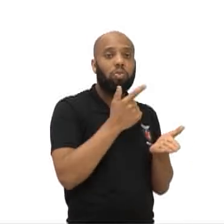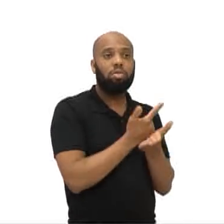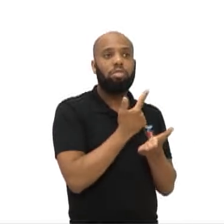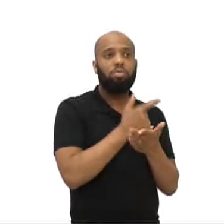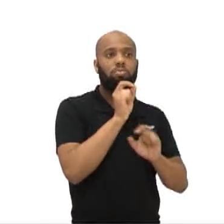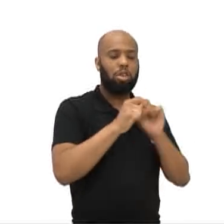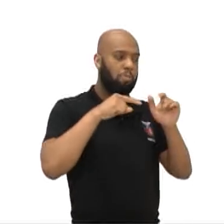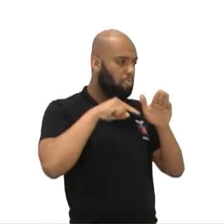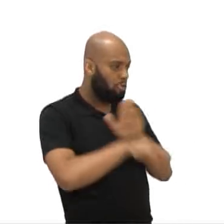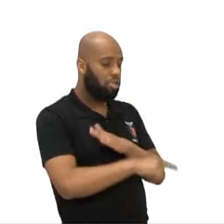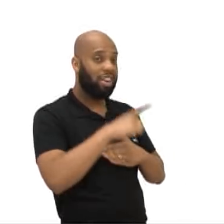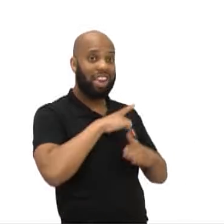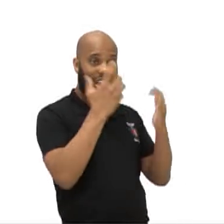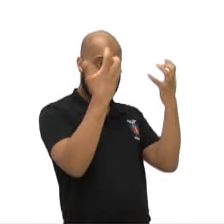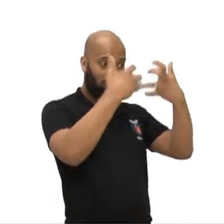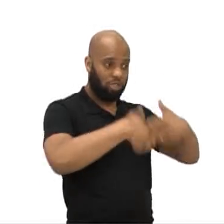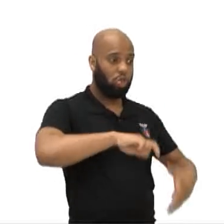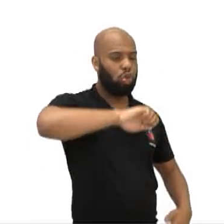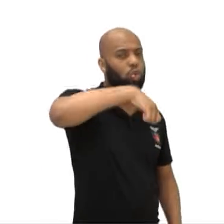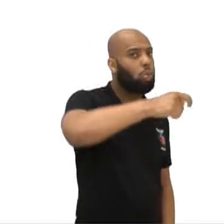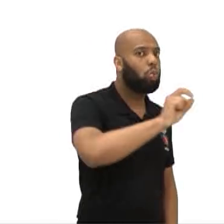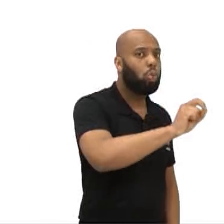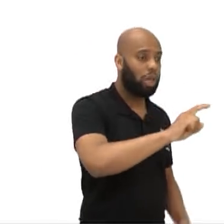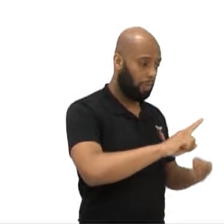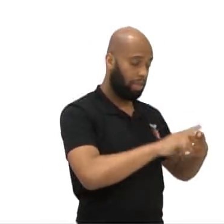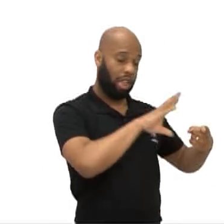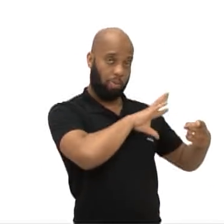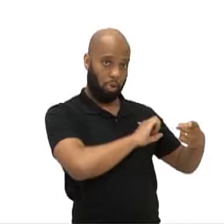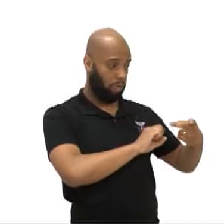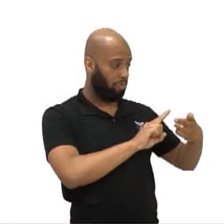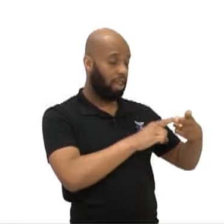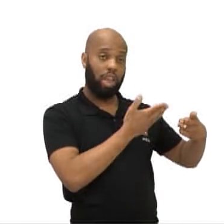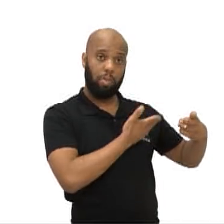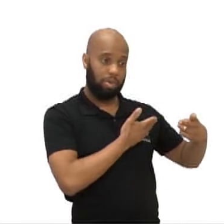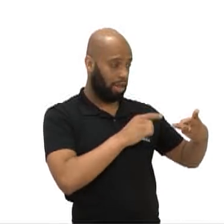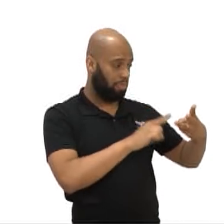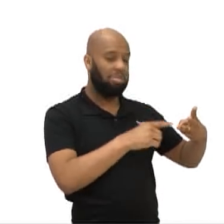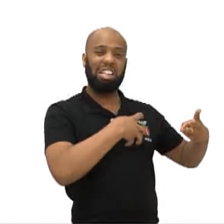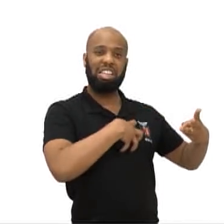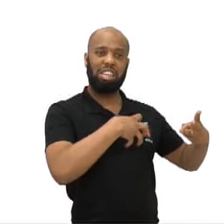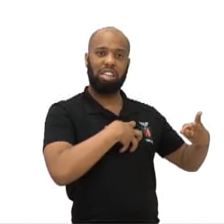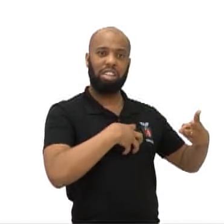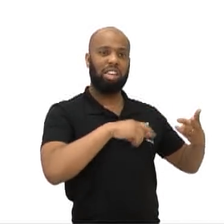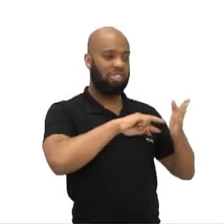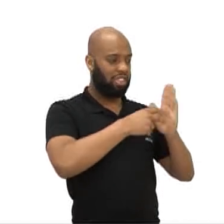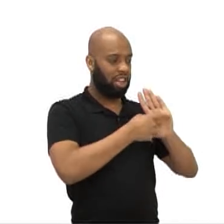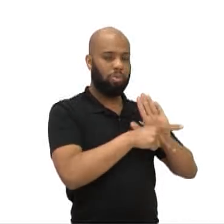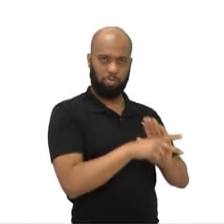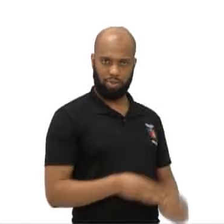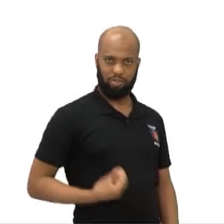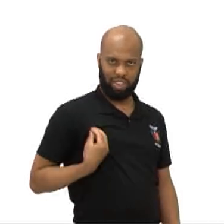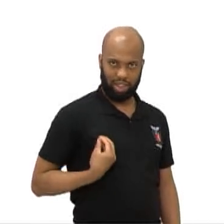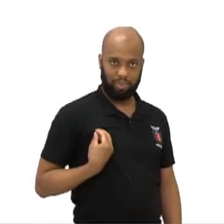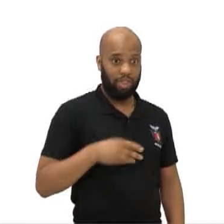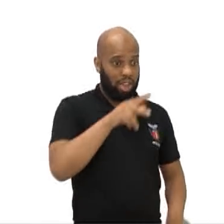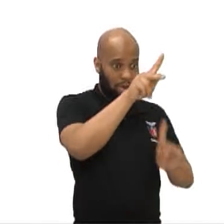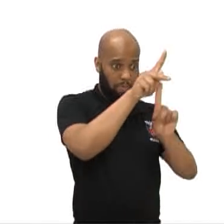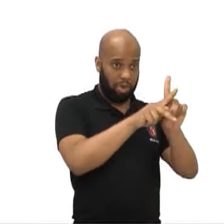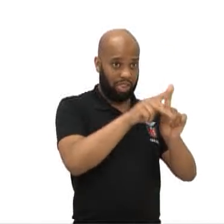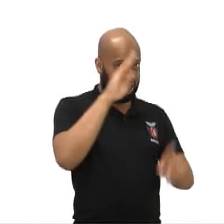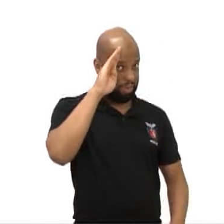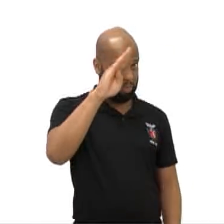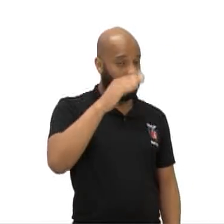é profunda reflexão sobre o amor, a amizade e o sentido da vida. O personagem central,